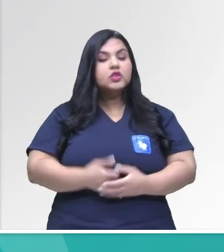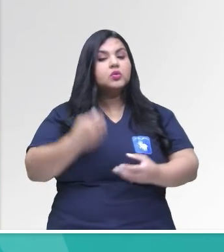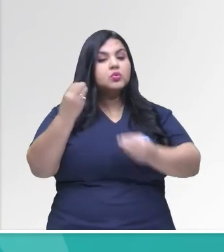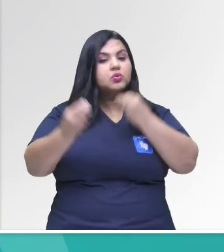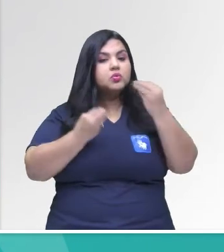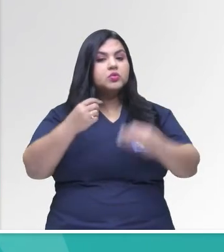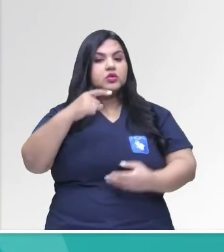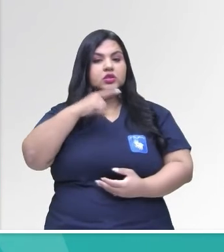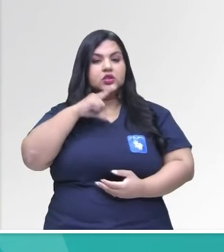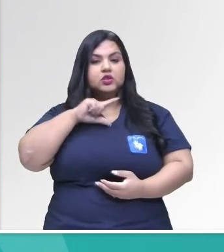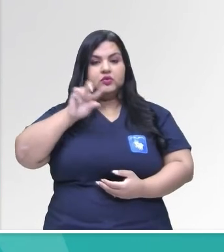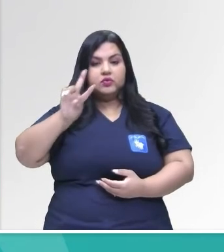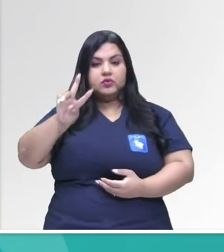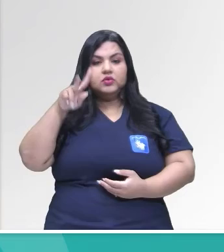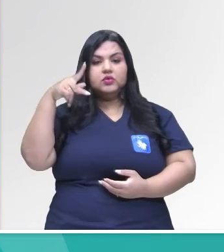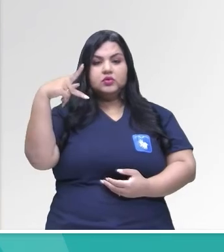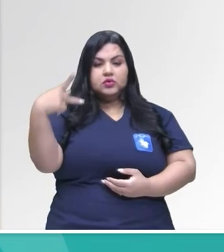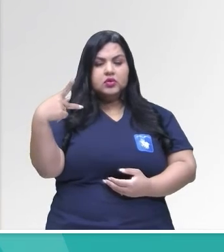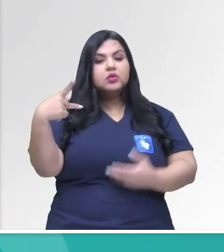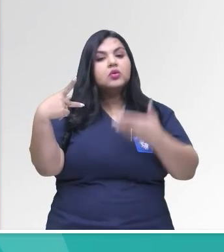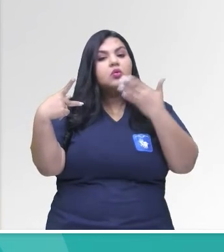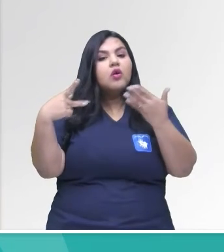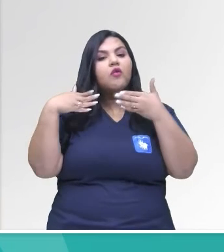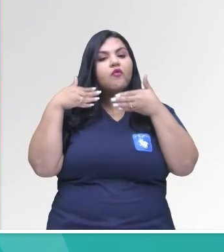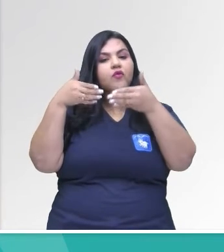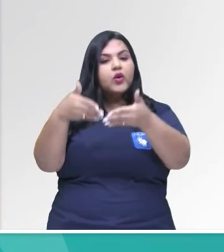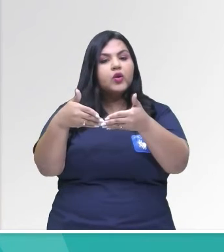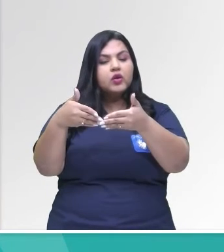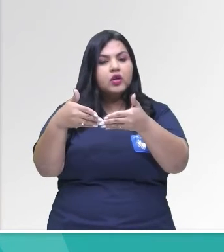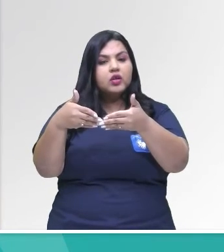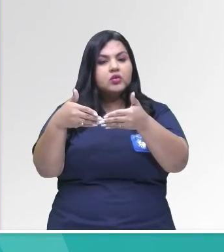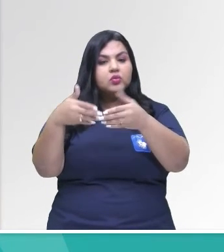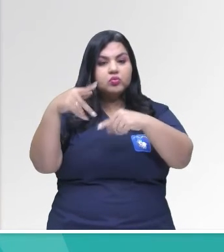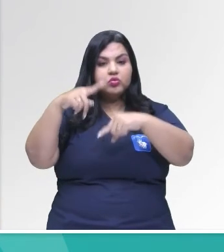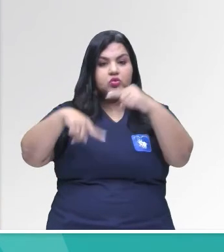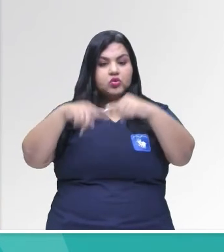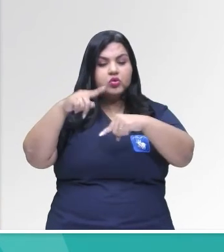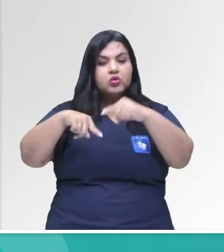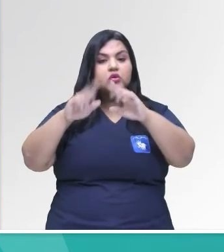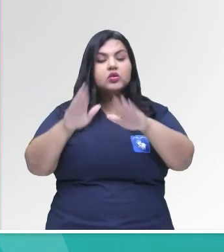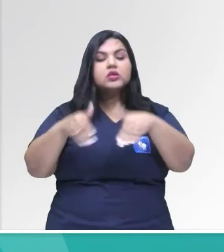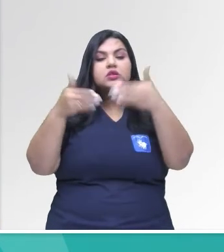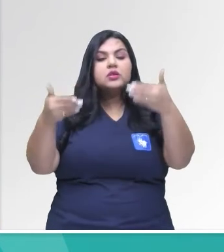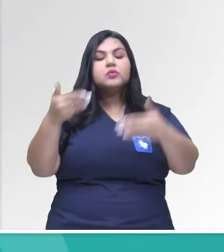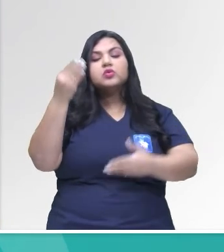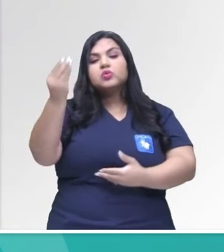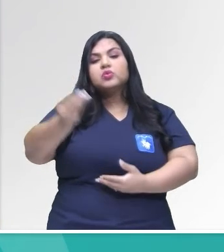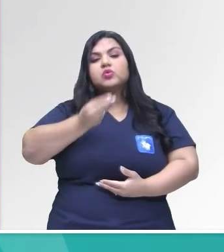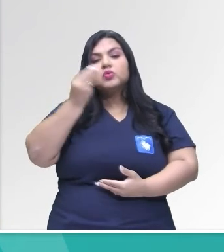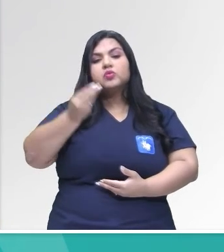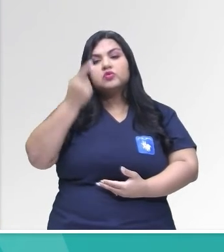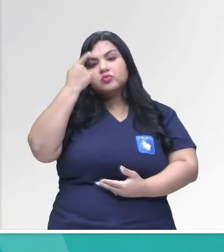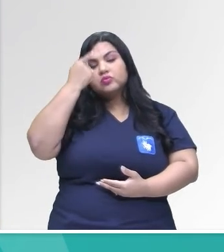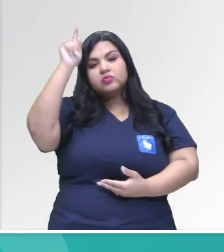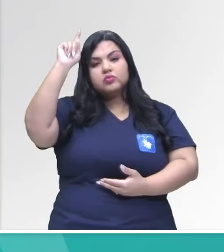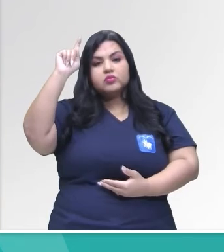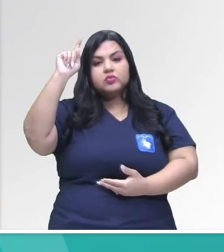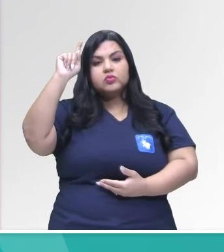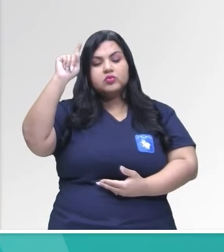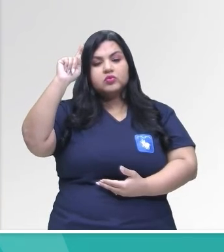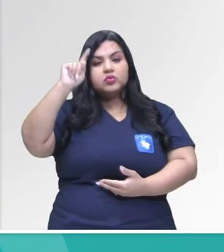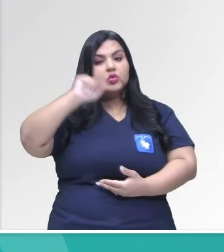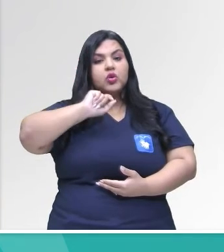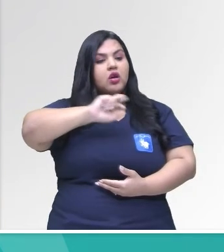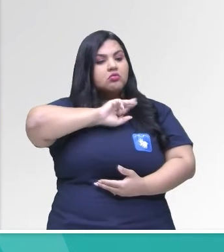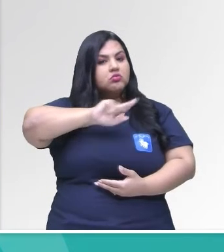a voz passiva, qual é o foco? O foco é no objeto, ele quer saber como foi criado. Não é,